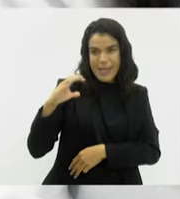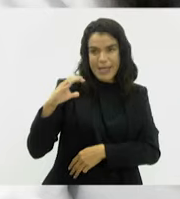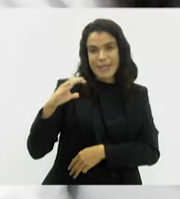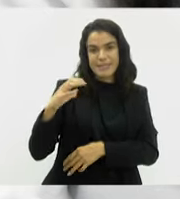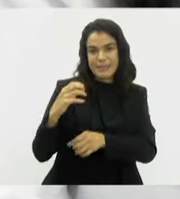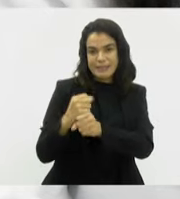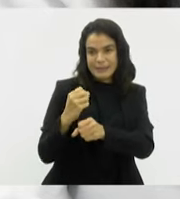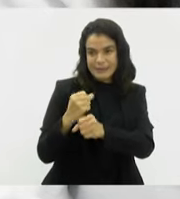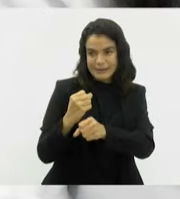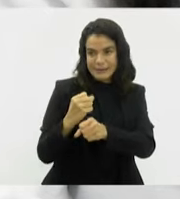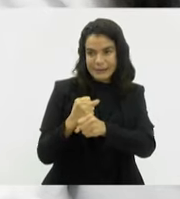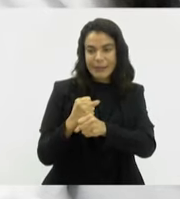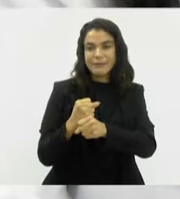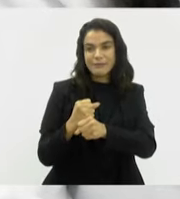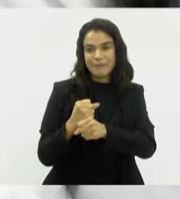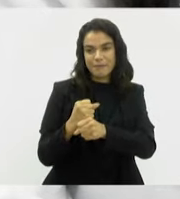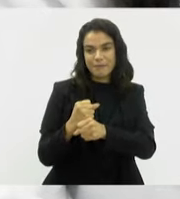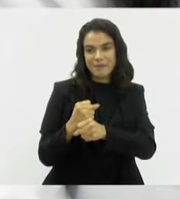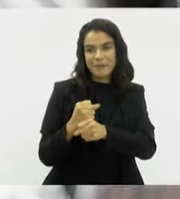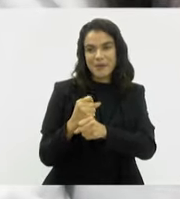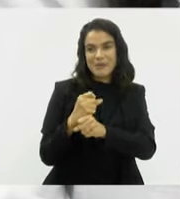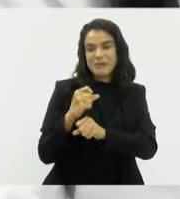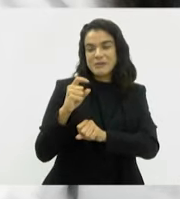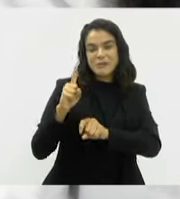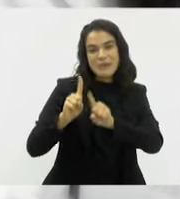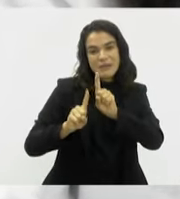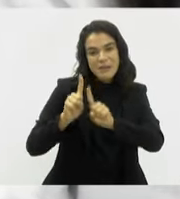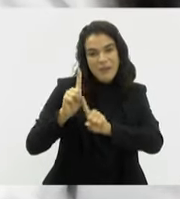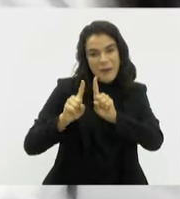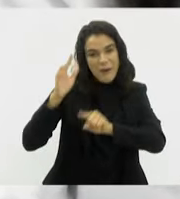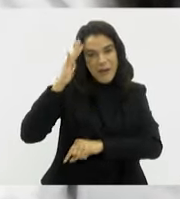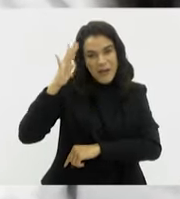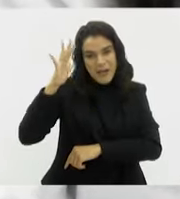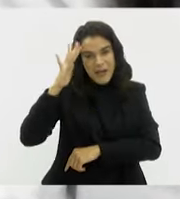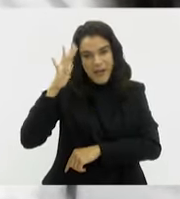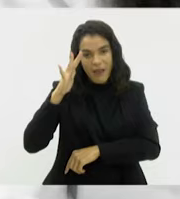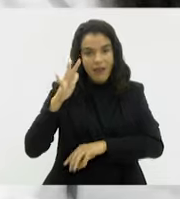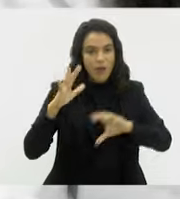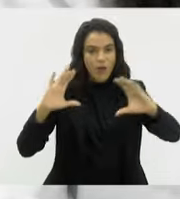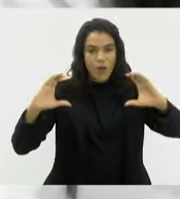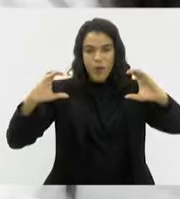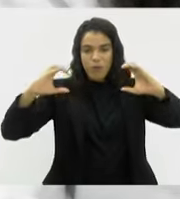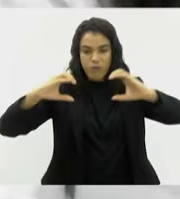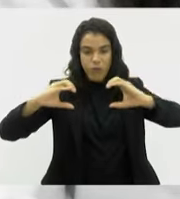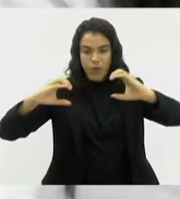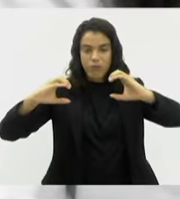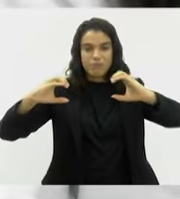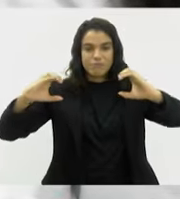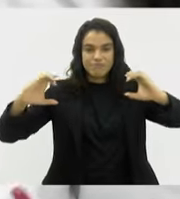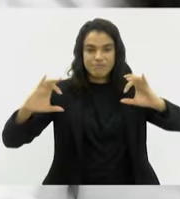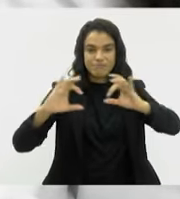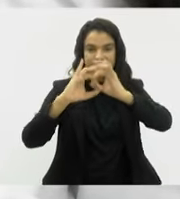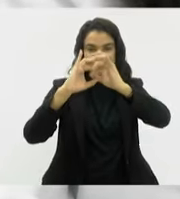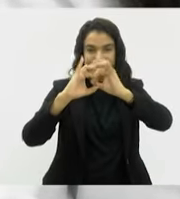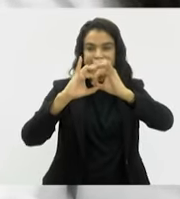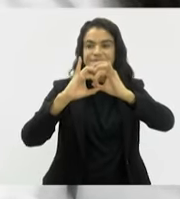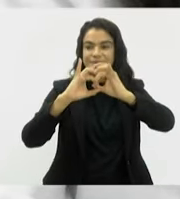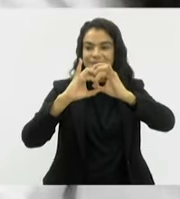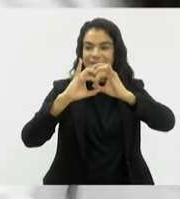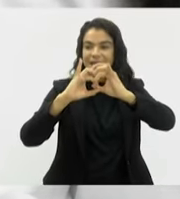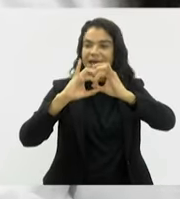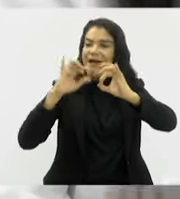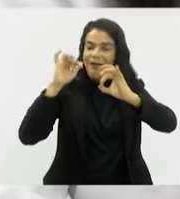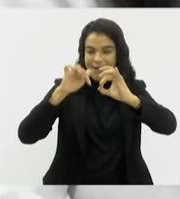isso dentro da teoria de conjuntos. A gente tem um conjunto aqui, tem outro conjunto aqui e tem a interseção. Essa